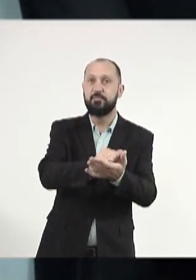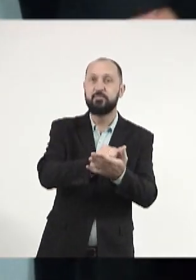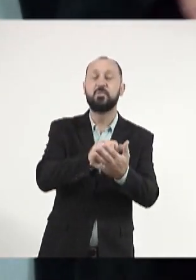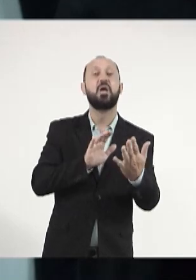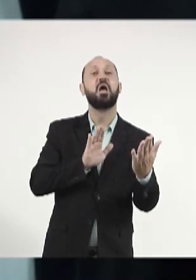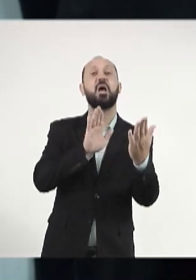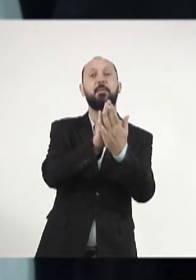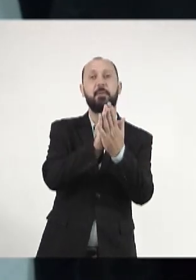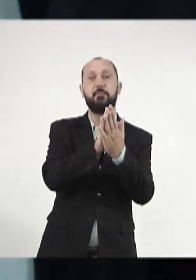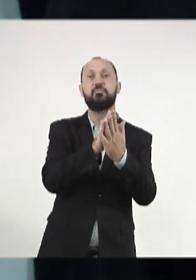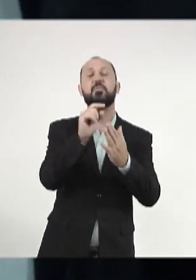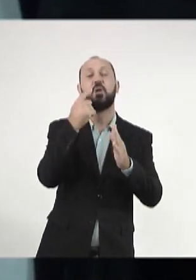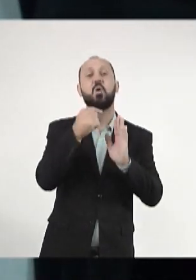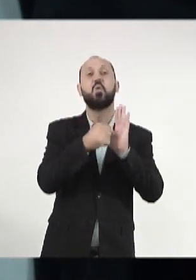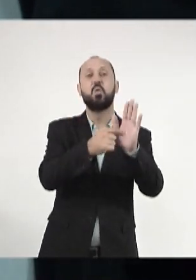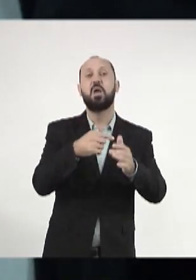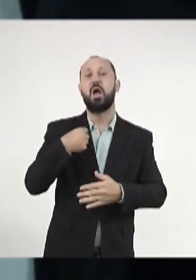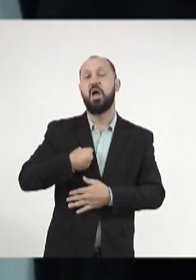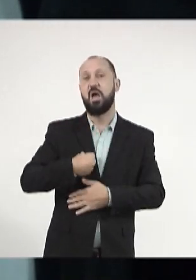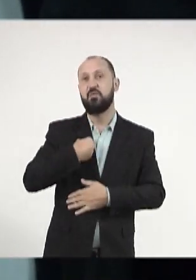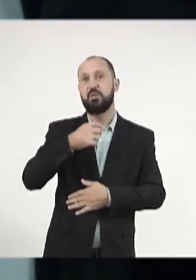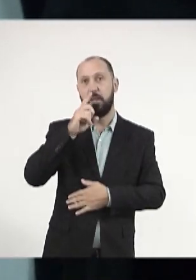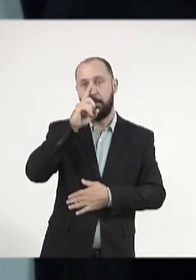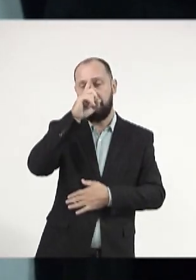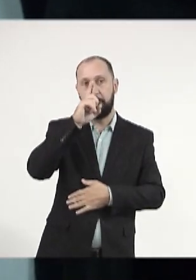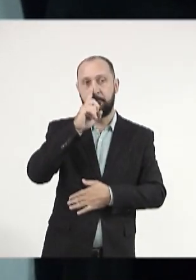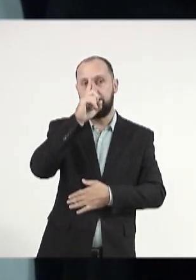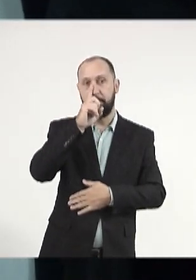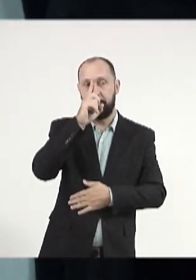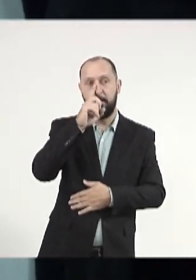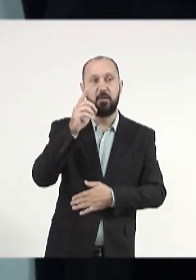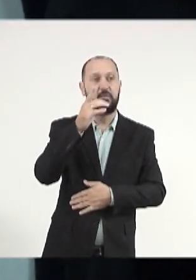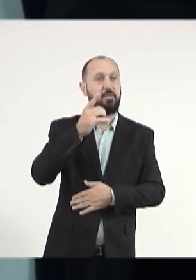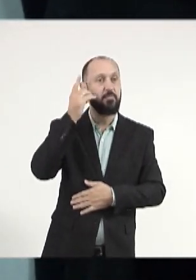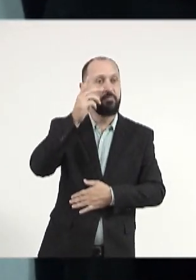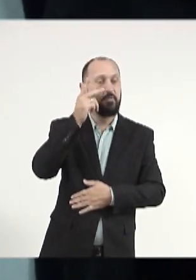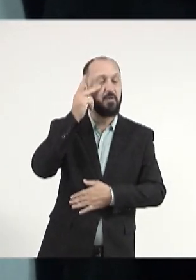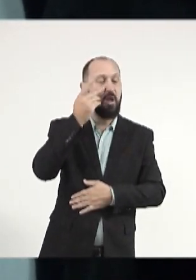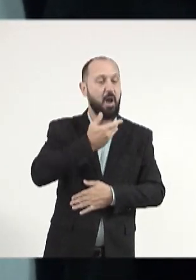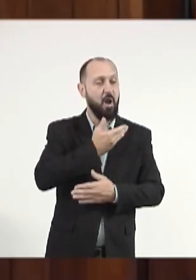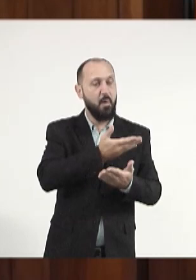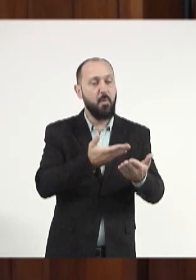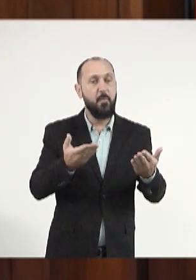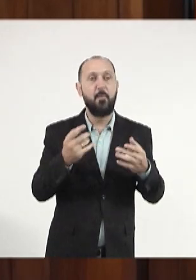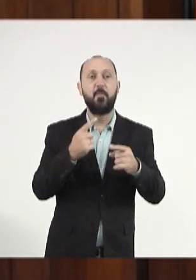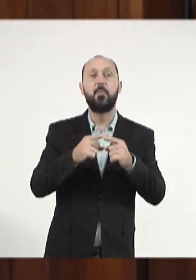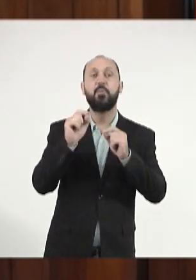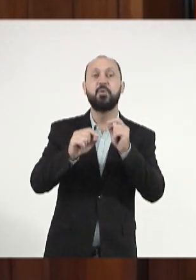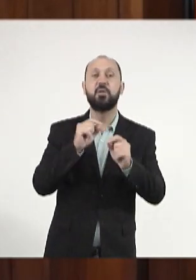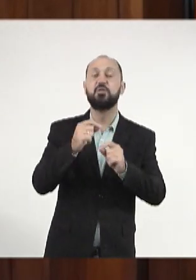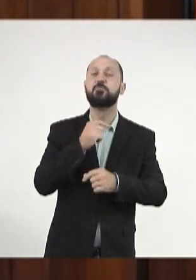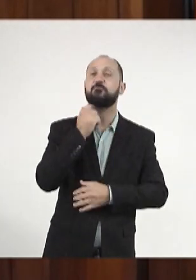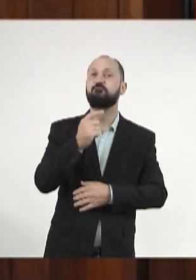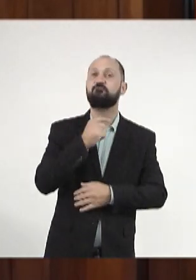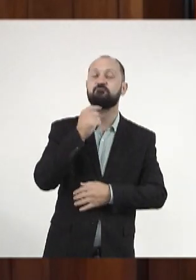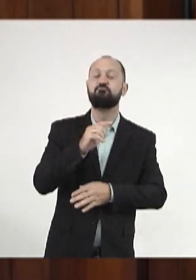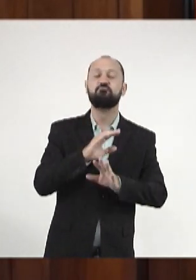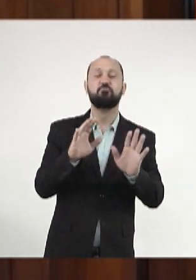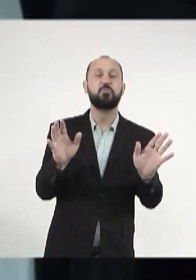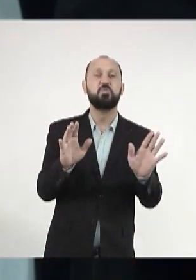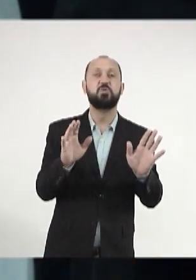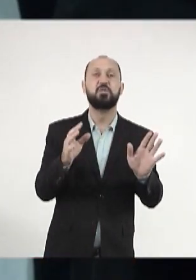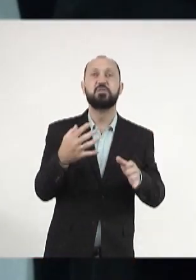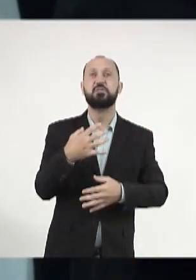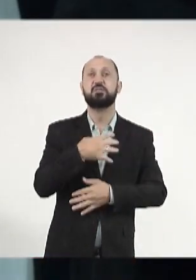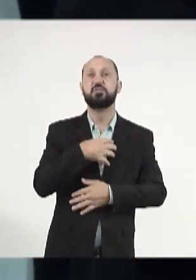esses enfrentamentos e colocar as suas vidas em risco, deputado Pedro Kemp e colegas, porque eles não conseguem mais